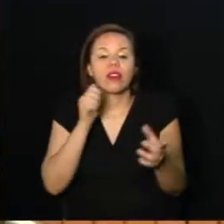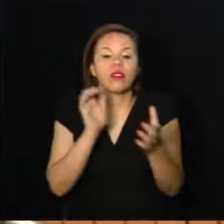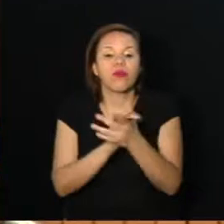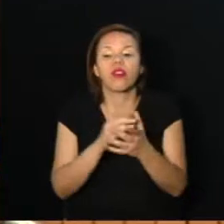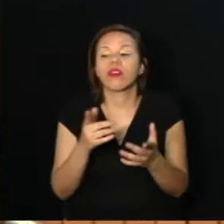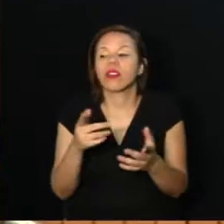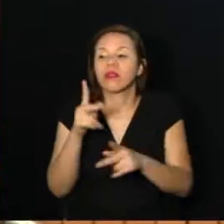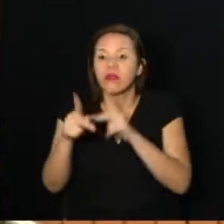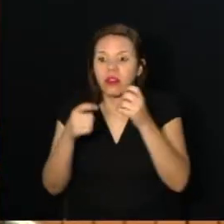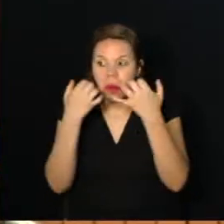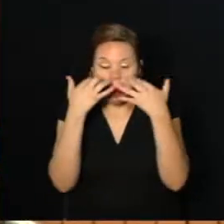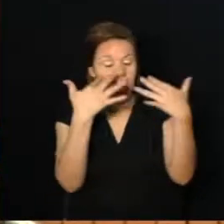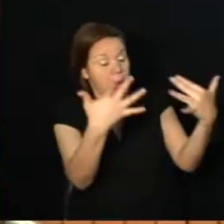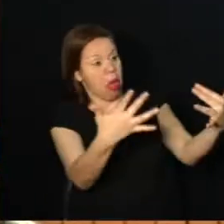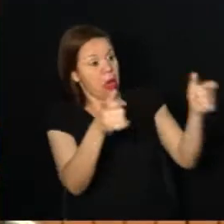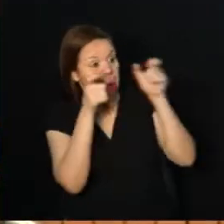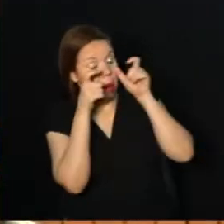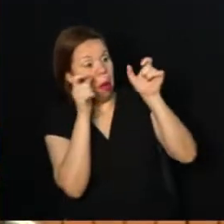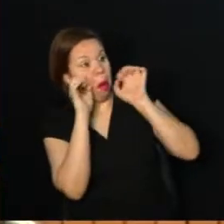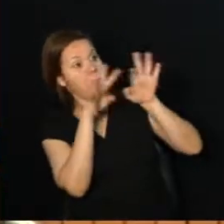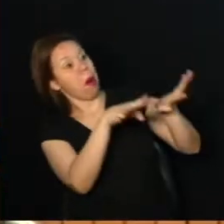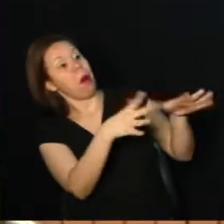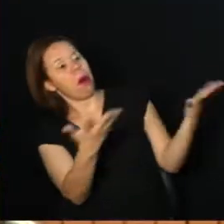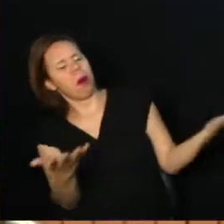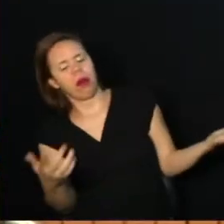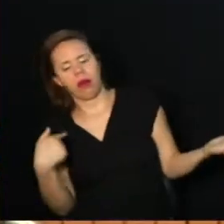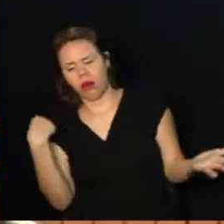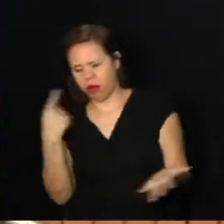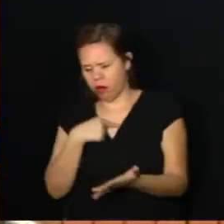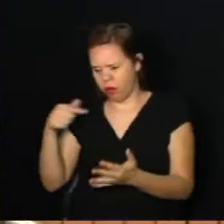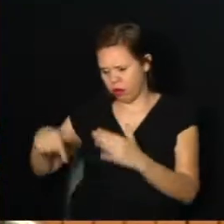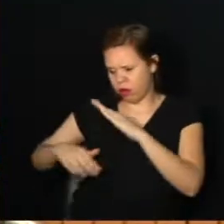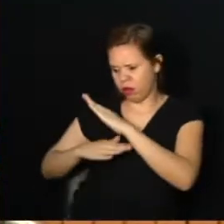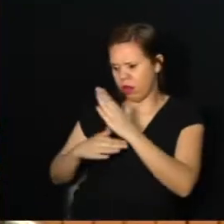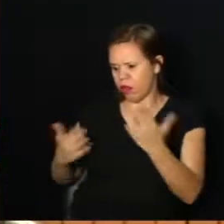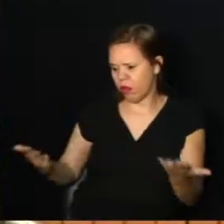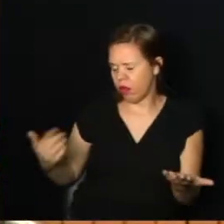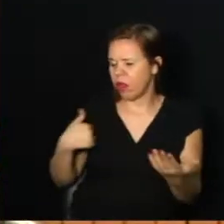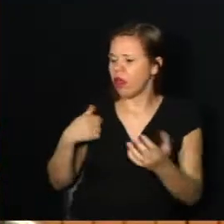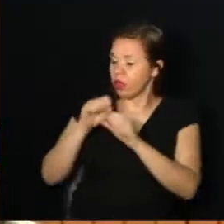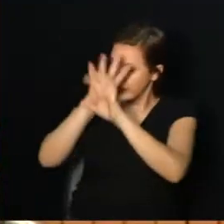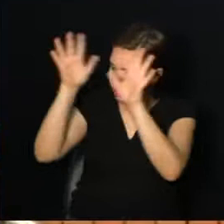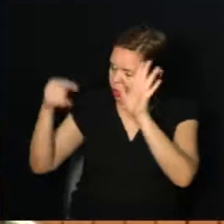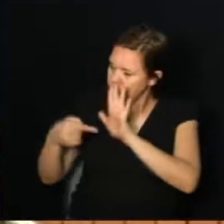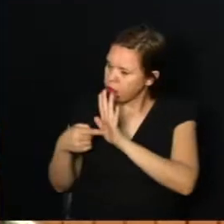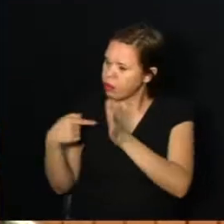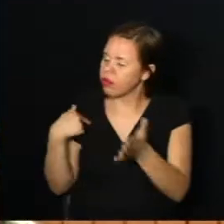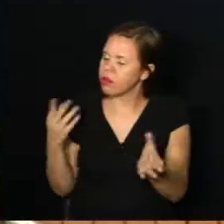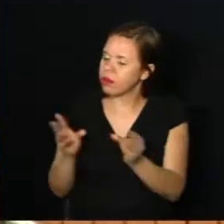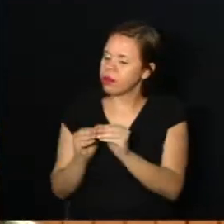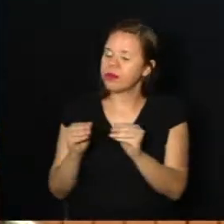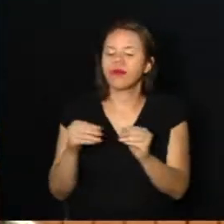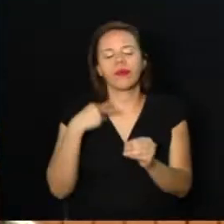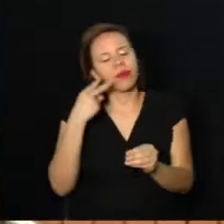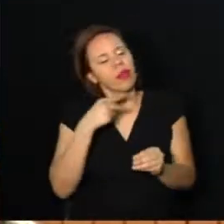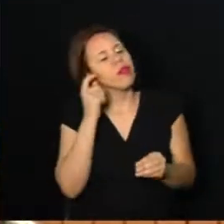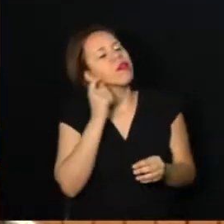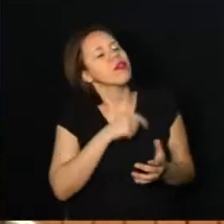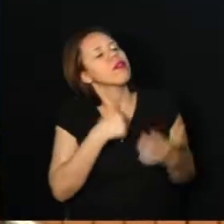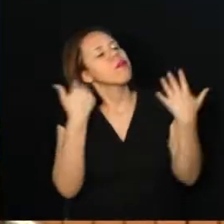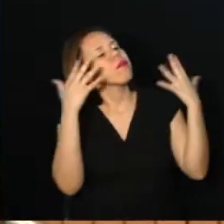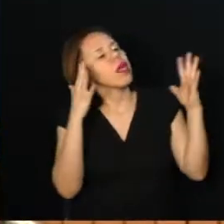afim de audiência. E nós estamos afim de esclarecer. Então, para encerrar, Marcelo, parabéns pela